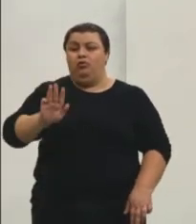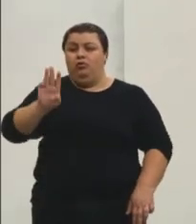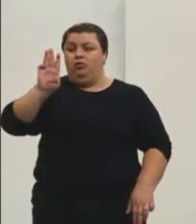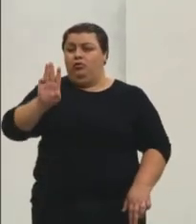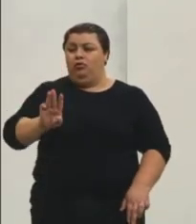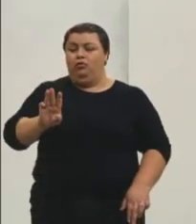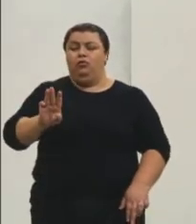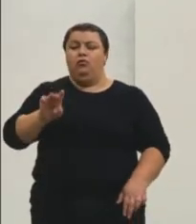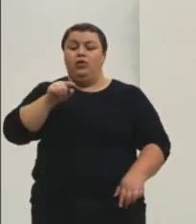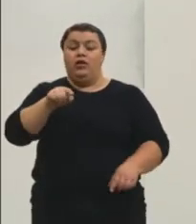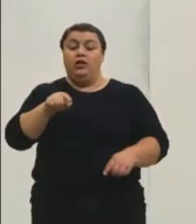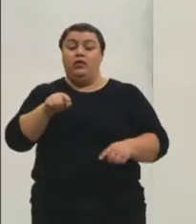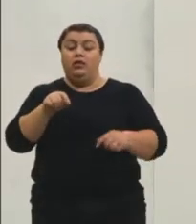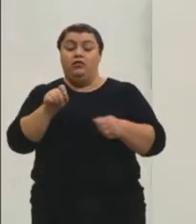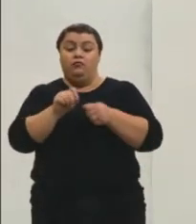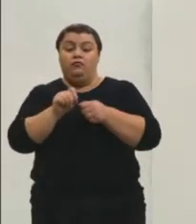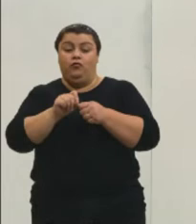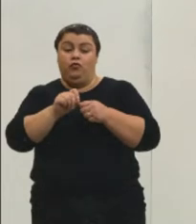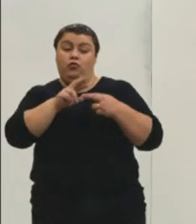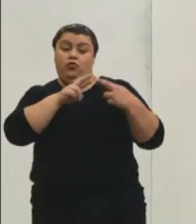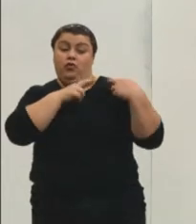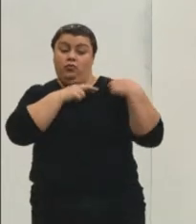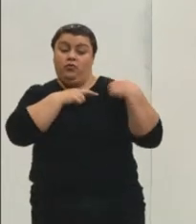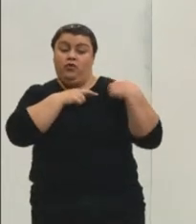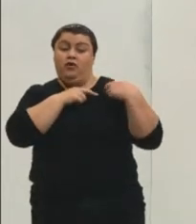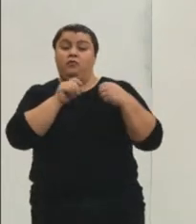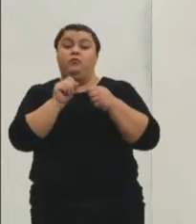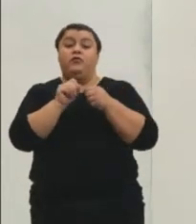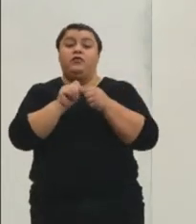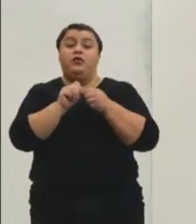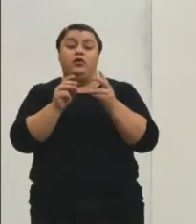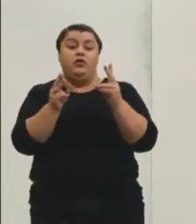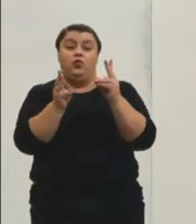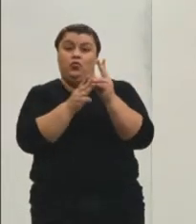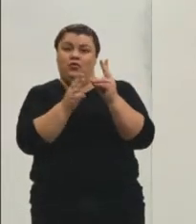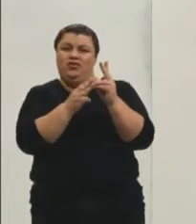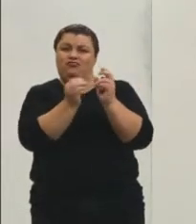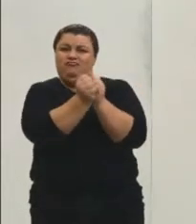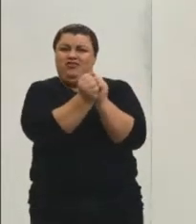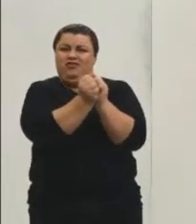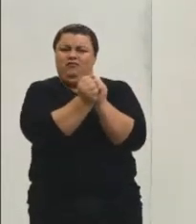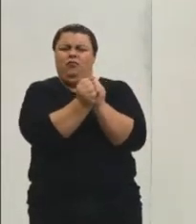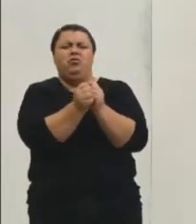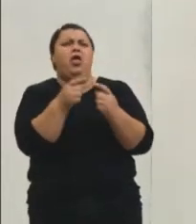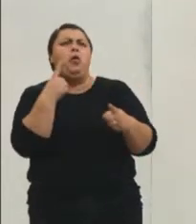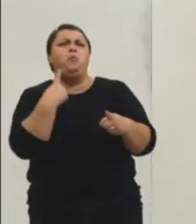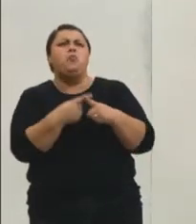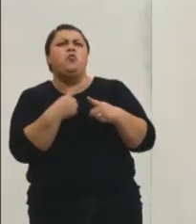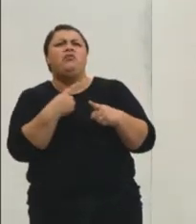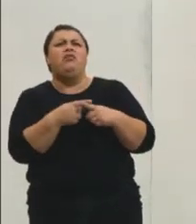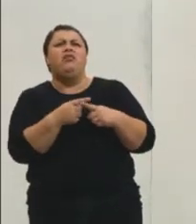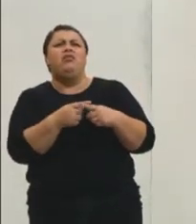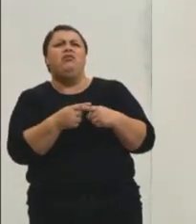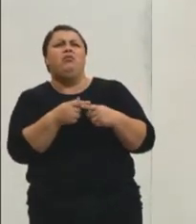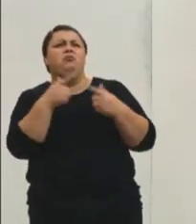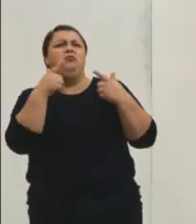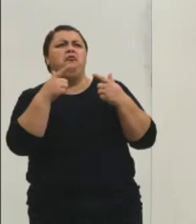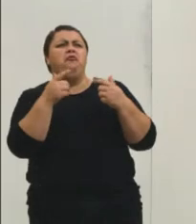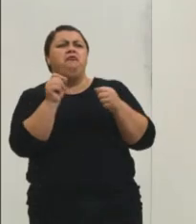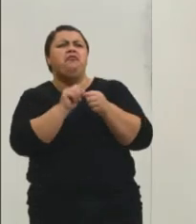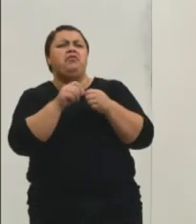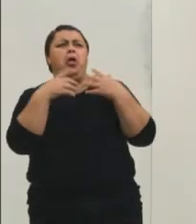e o que se questiona aqui é porque que a gente vai homenagear pessoas escravizaram